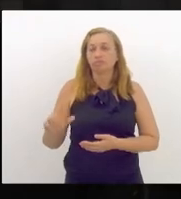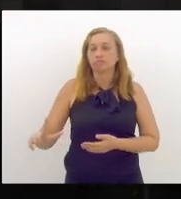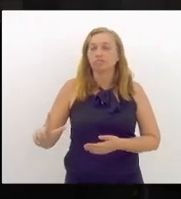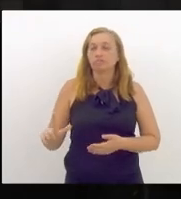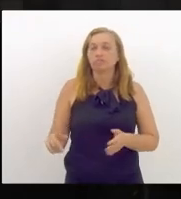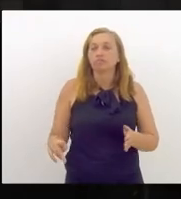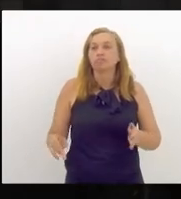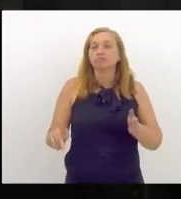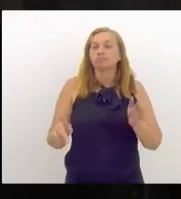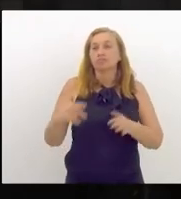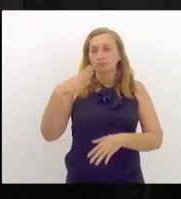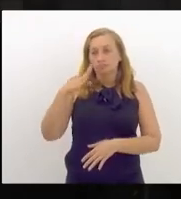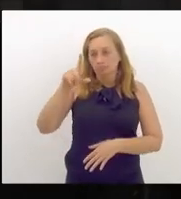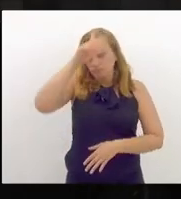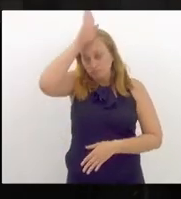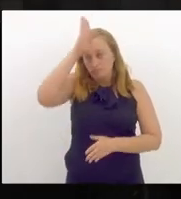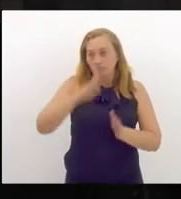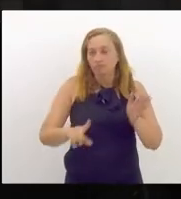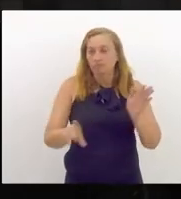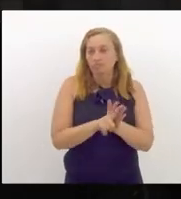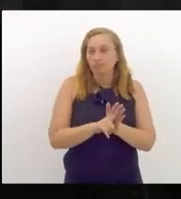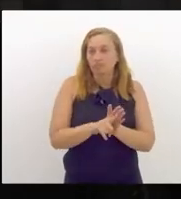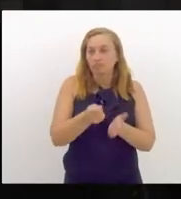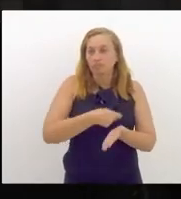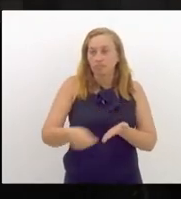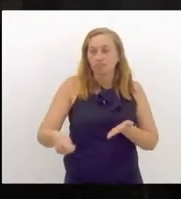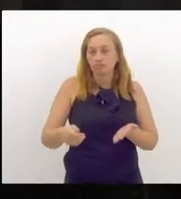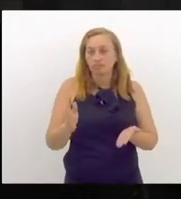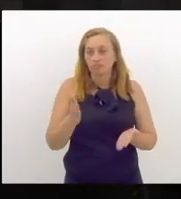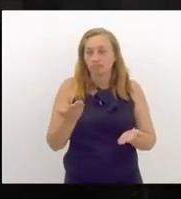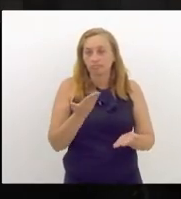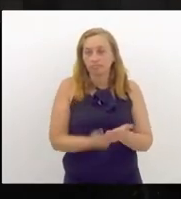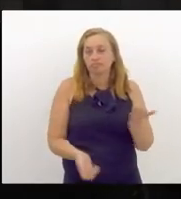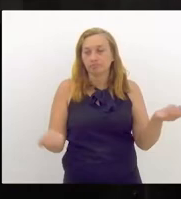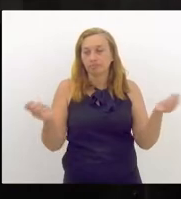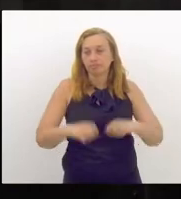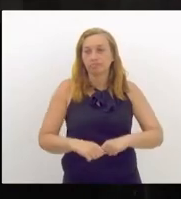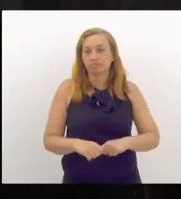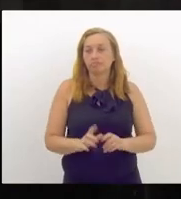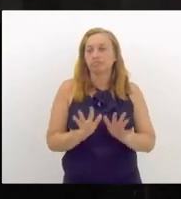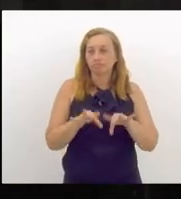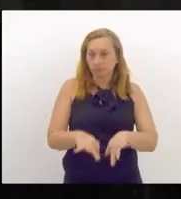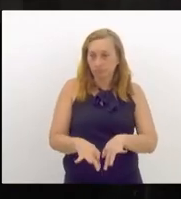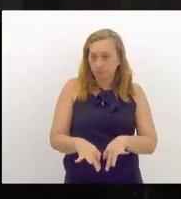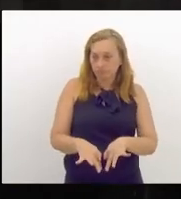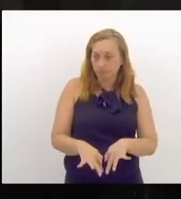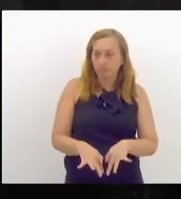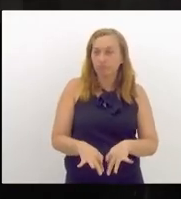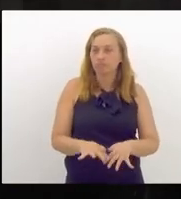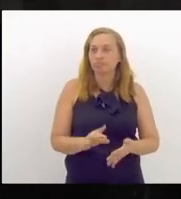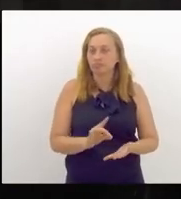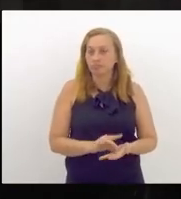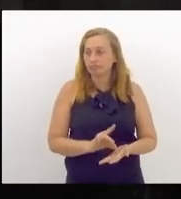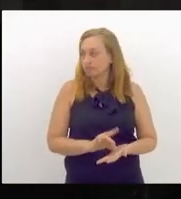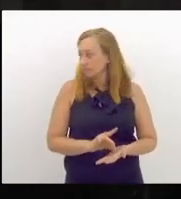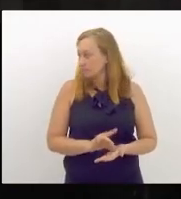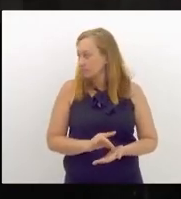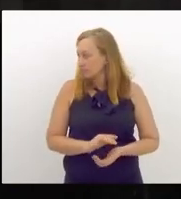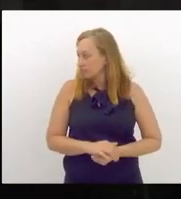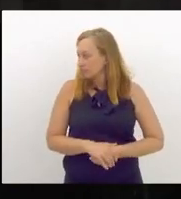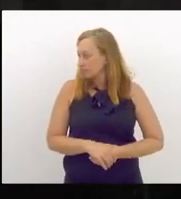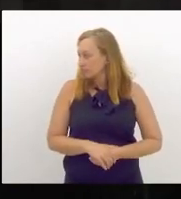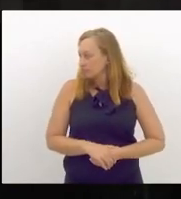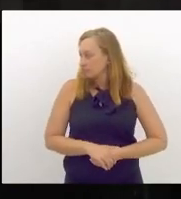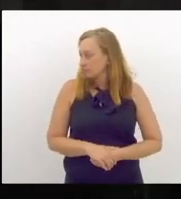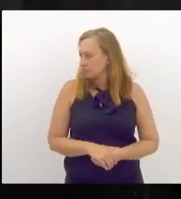Acabou de vez por todas com essa possibilidade para terminar e a verdade para terminar mesmo pelas